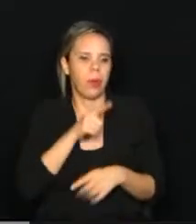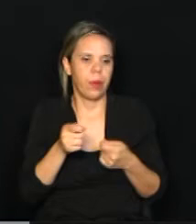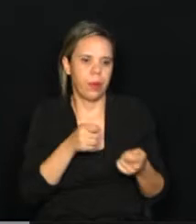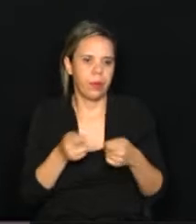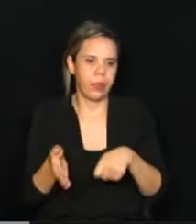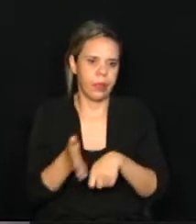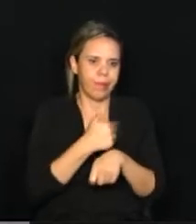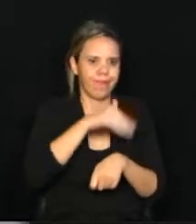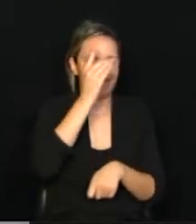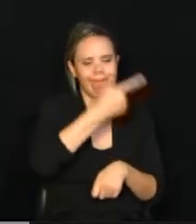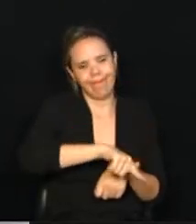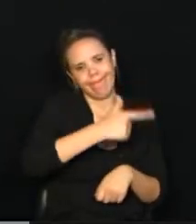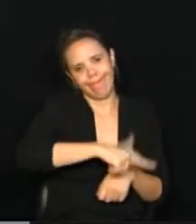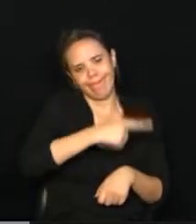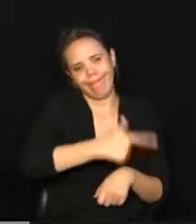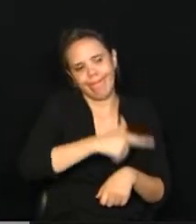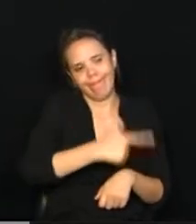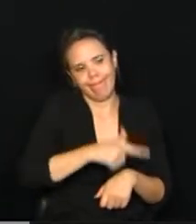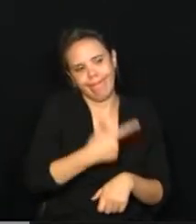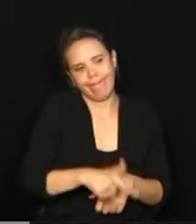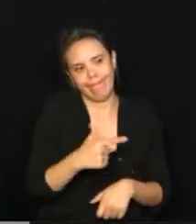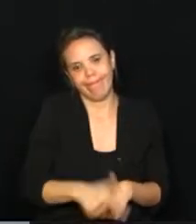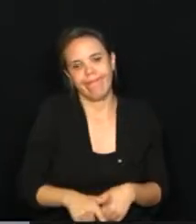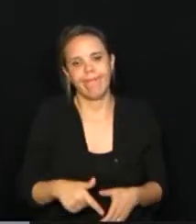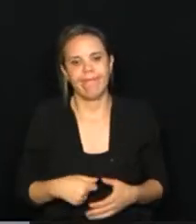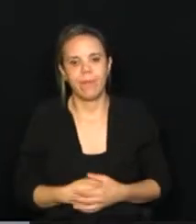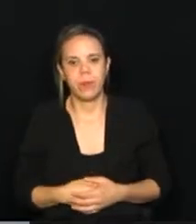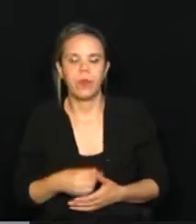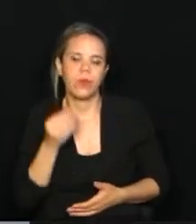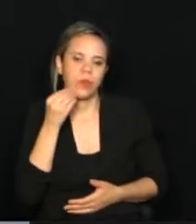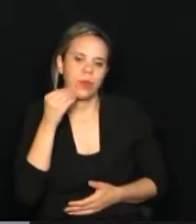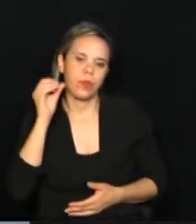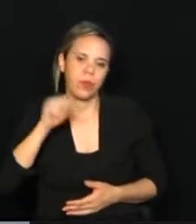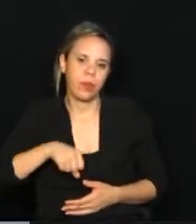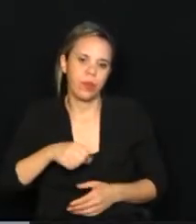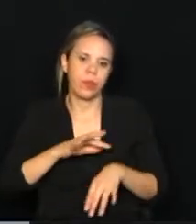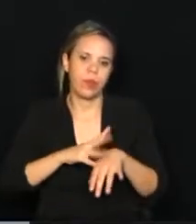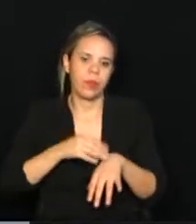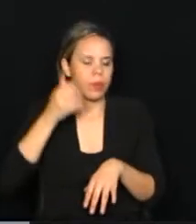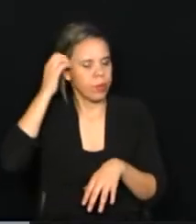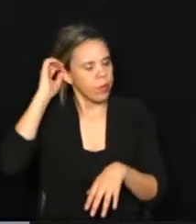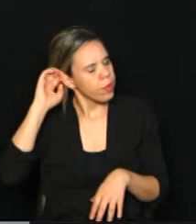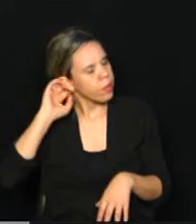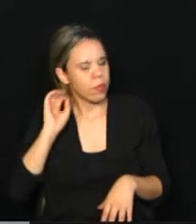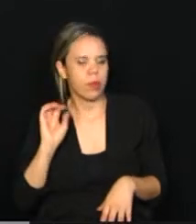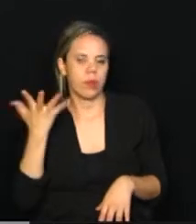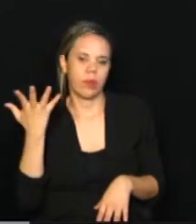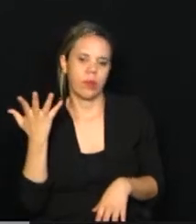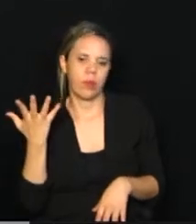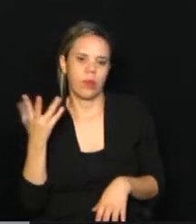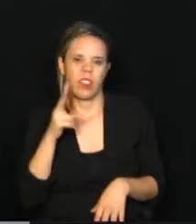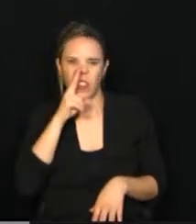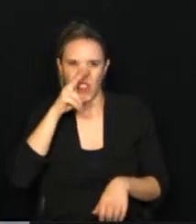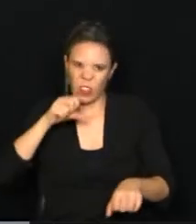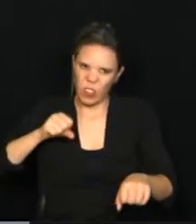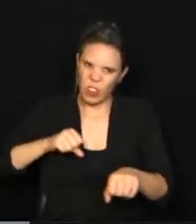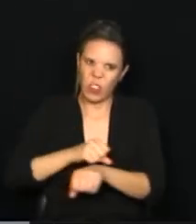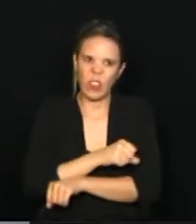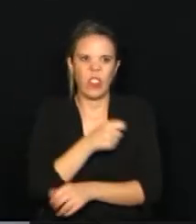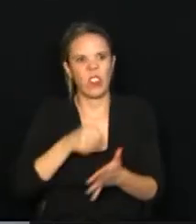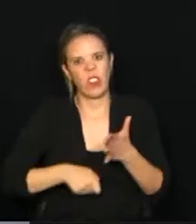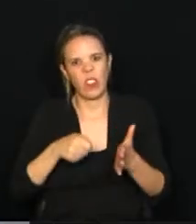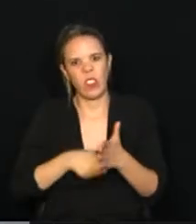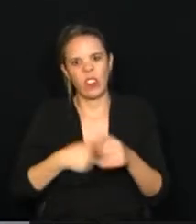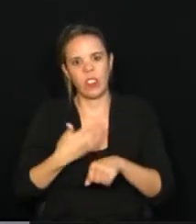mais de 1000 vezes. Então, tem a chance, sim, de machucar, porque são treinos intensos, mas isso faz